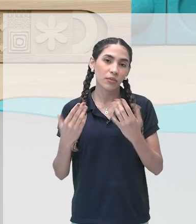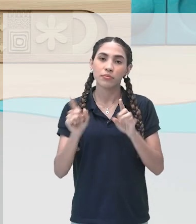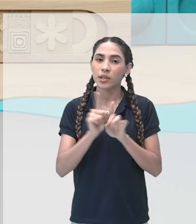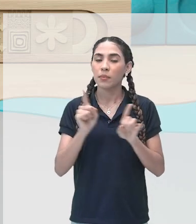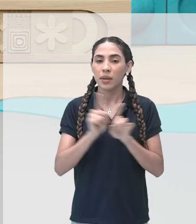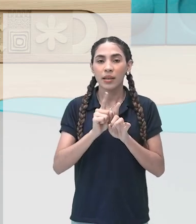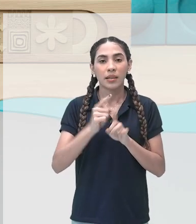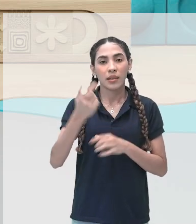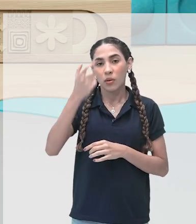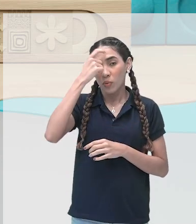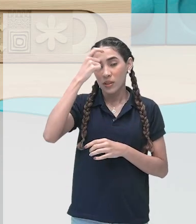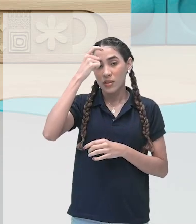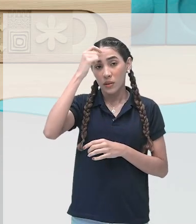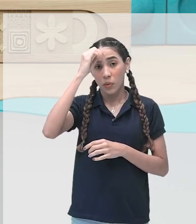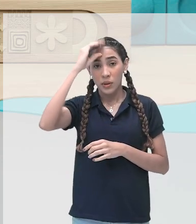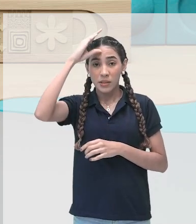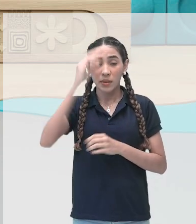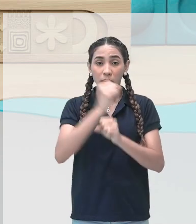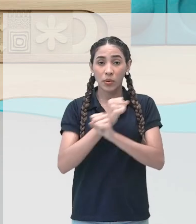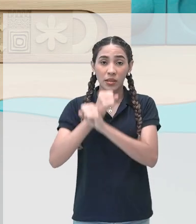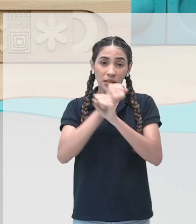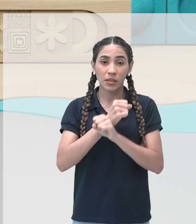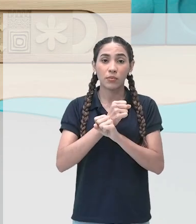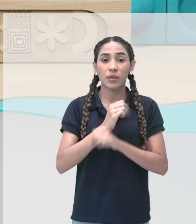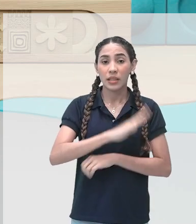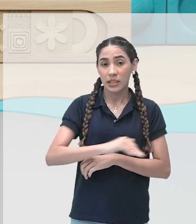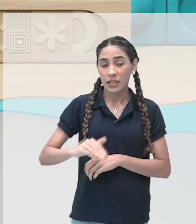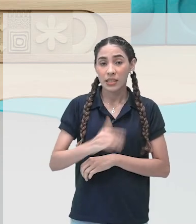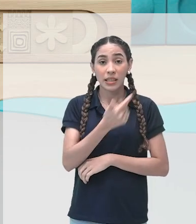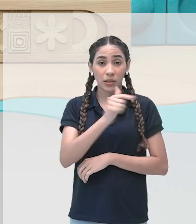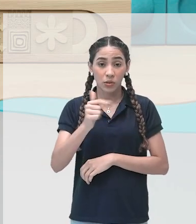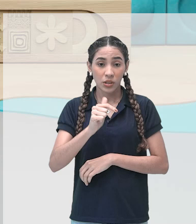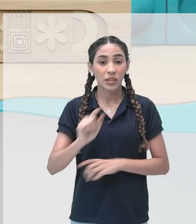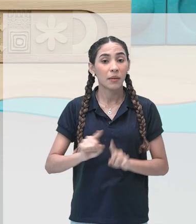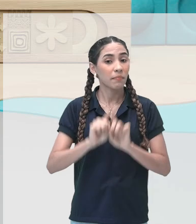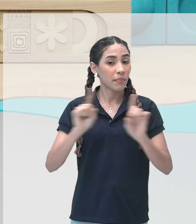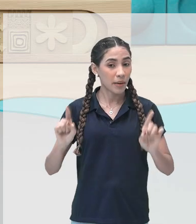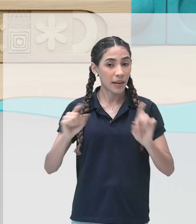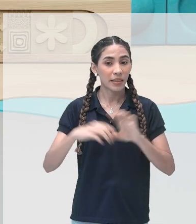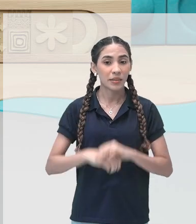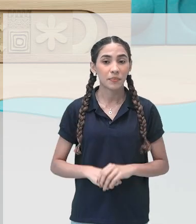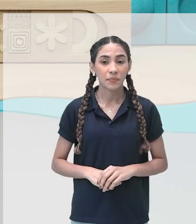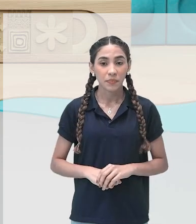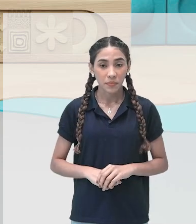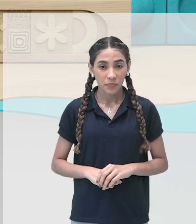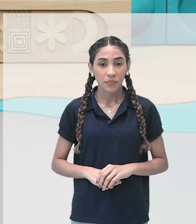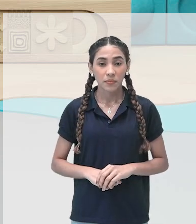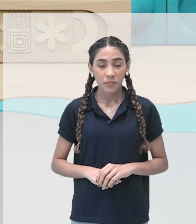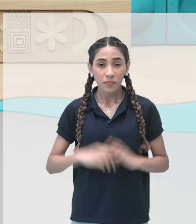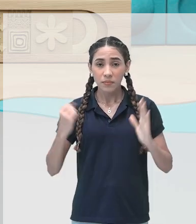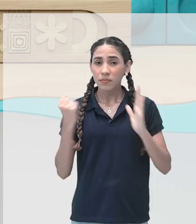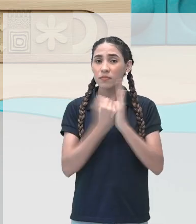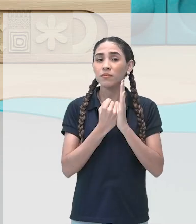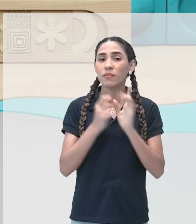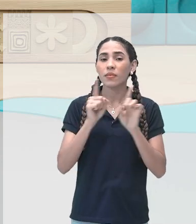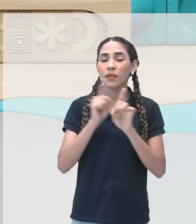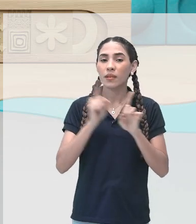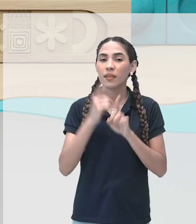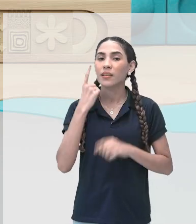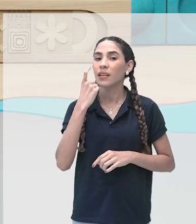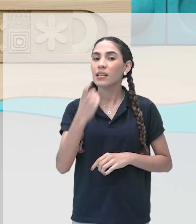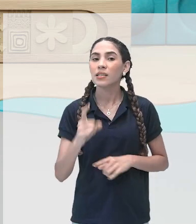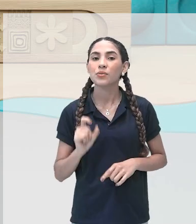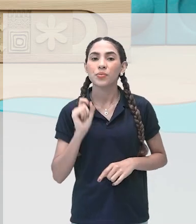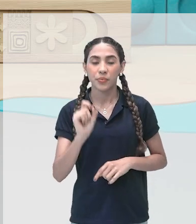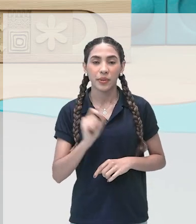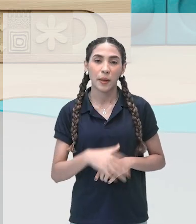a noção de proteção à infância. Porém, avançamos, correto? E um marco interessante e importante nisso